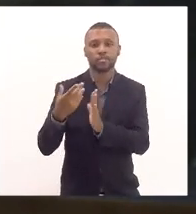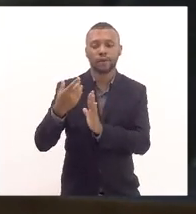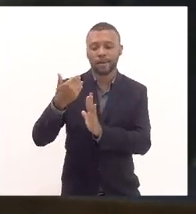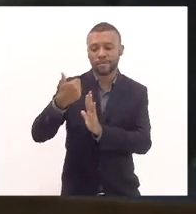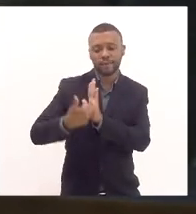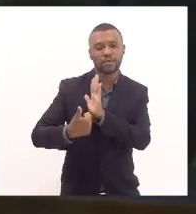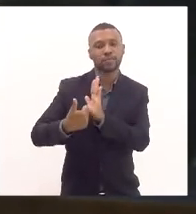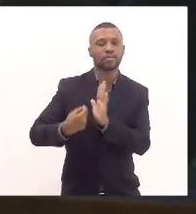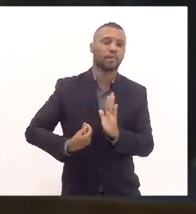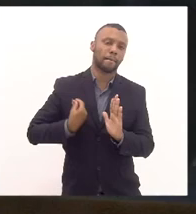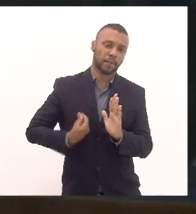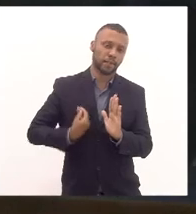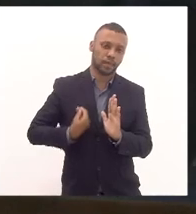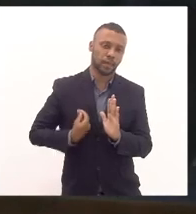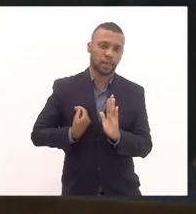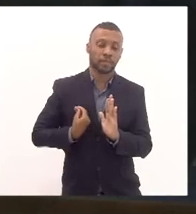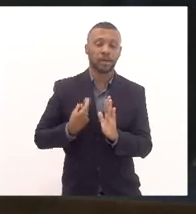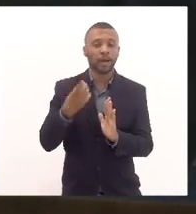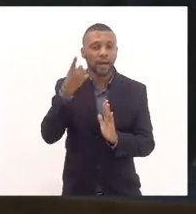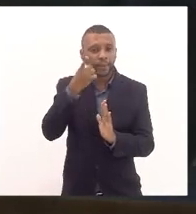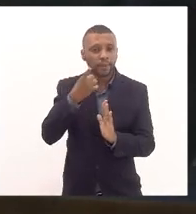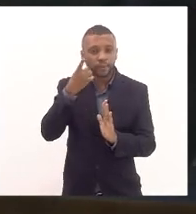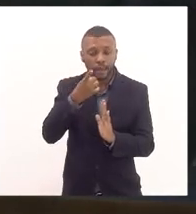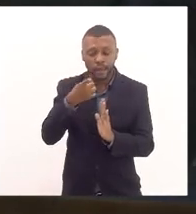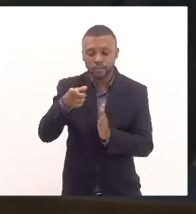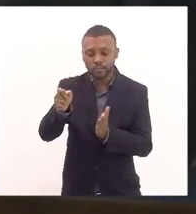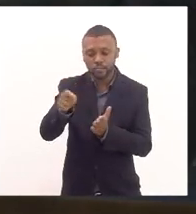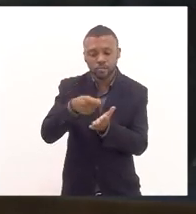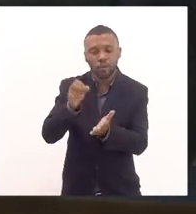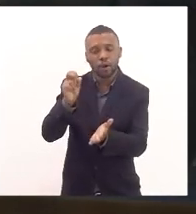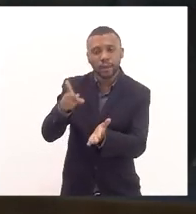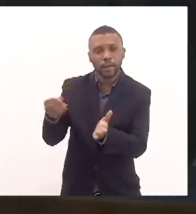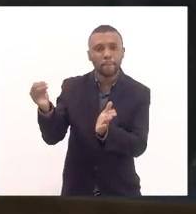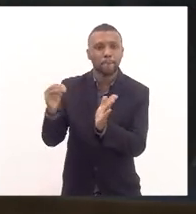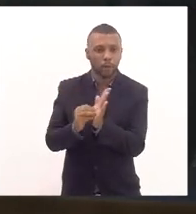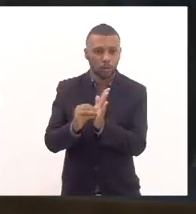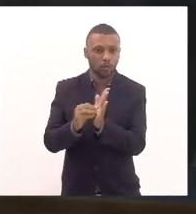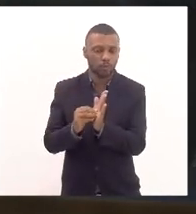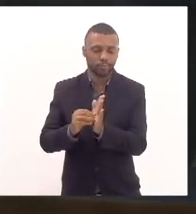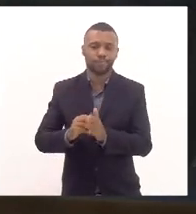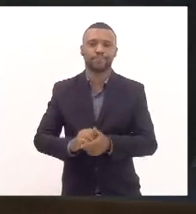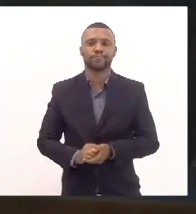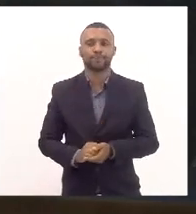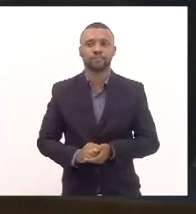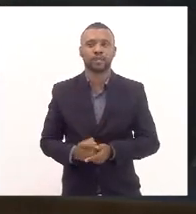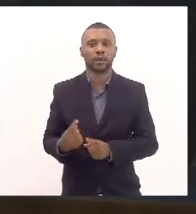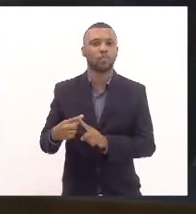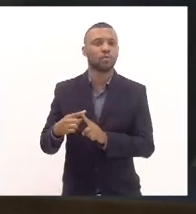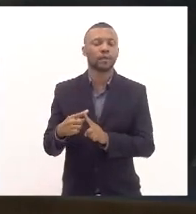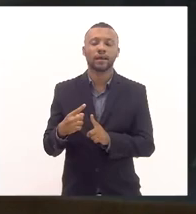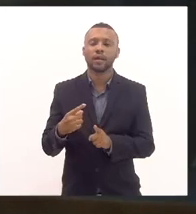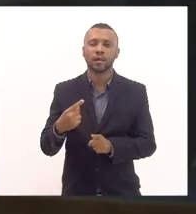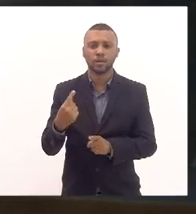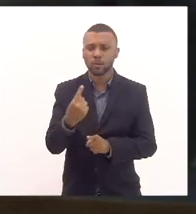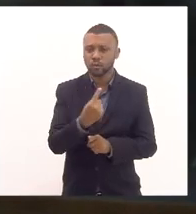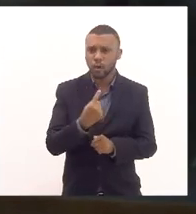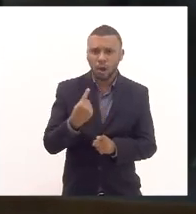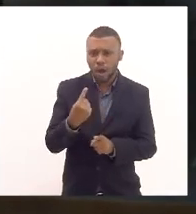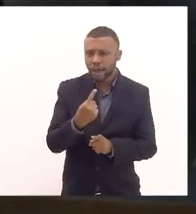presença que ele levaria Deputado Fulano rock de a tal Porque é a gente que